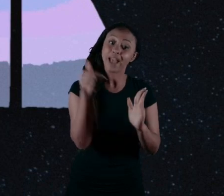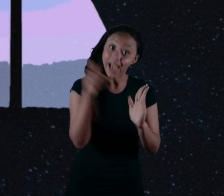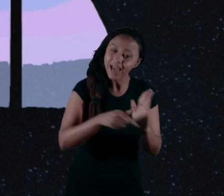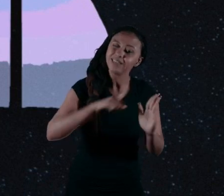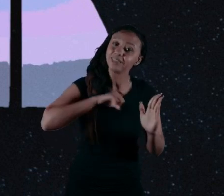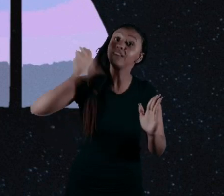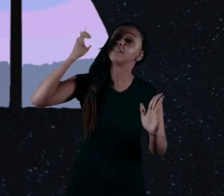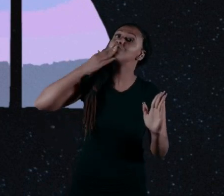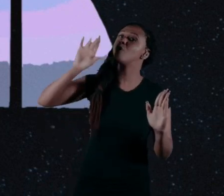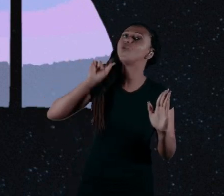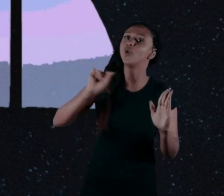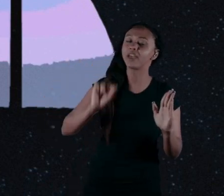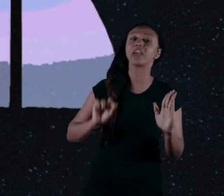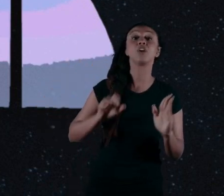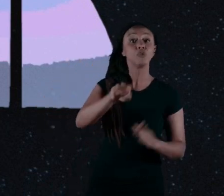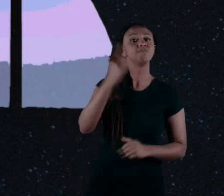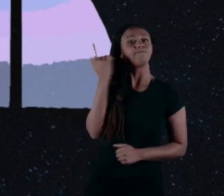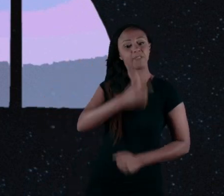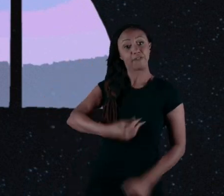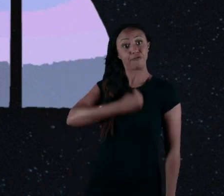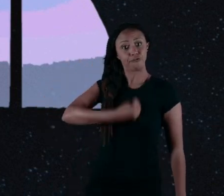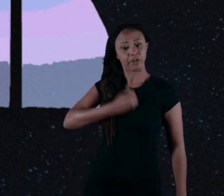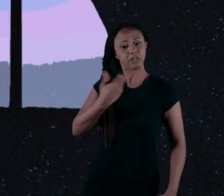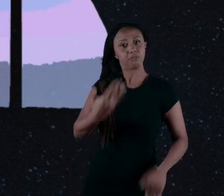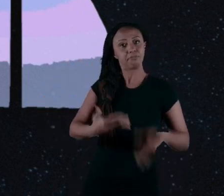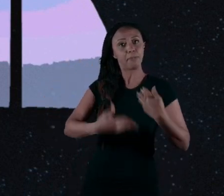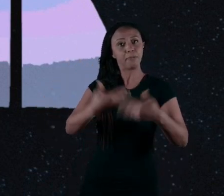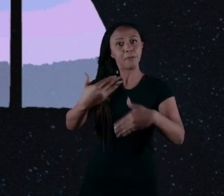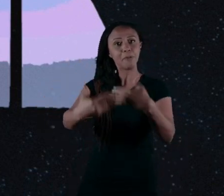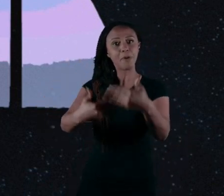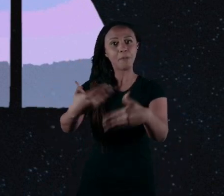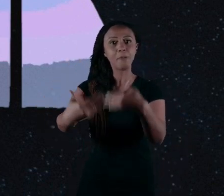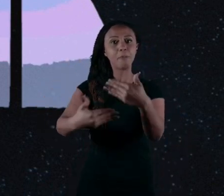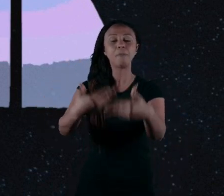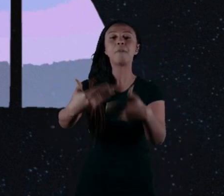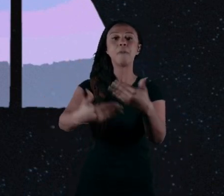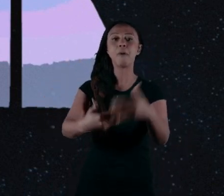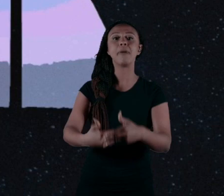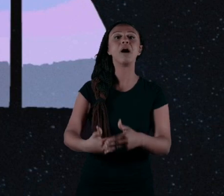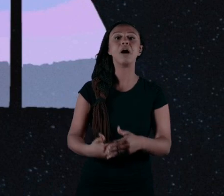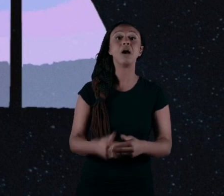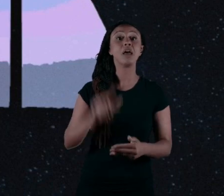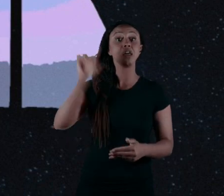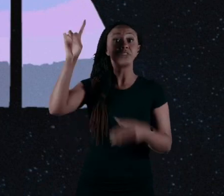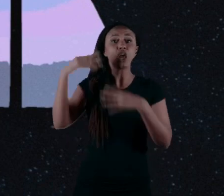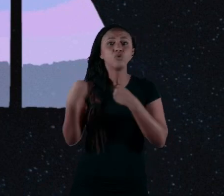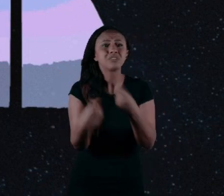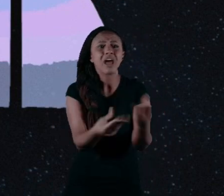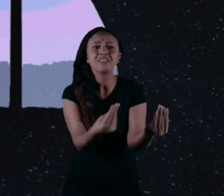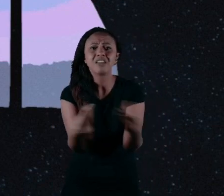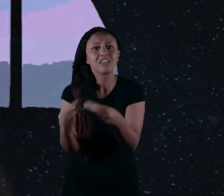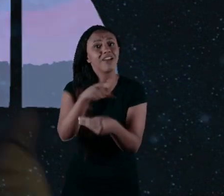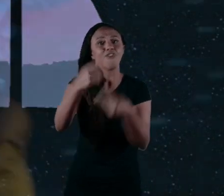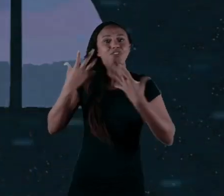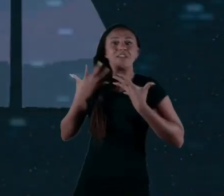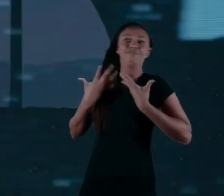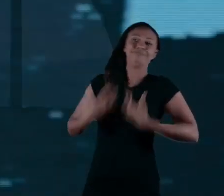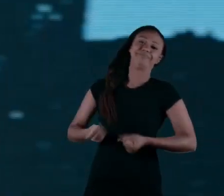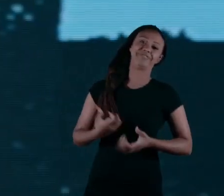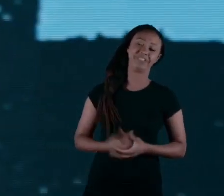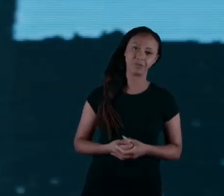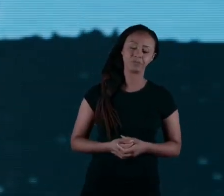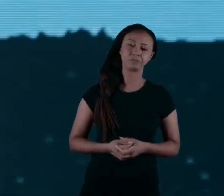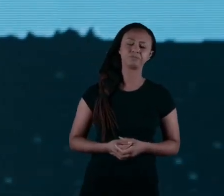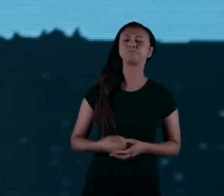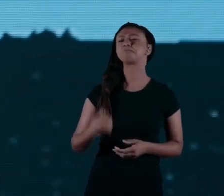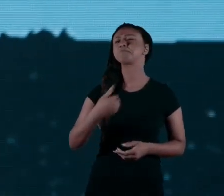para que vivas e possuas em herança a terra que te dá o Senhor teu Deus. E aqui eu quero